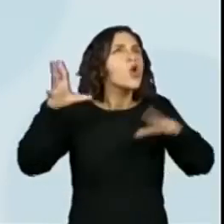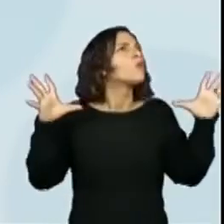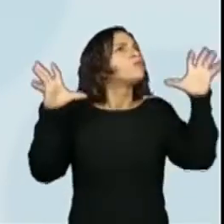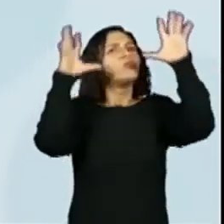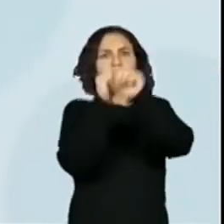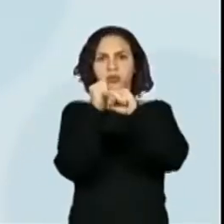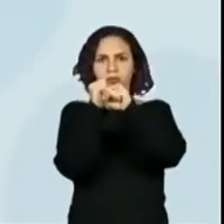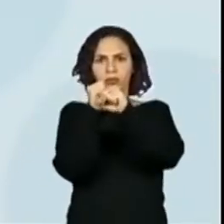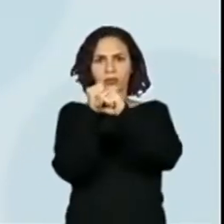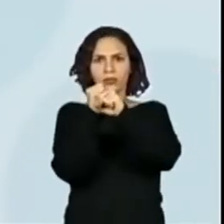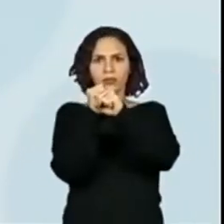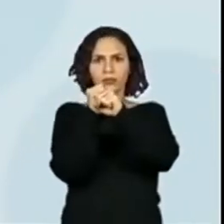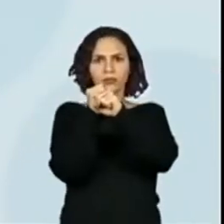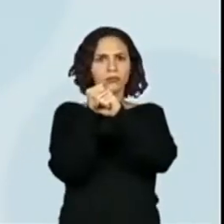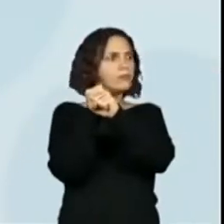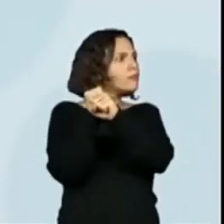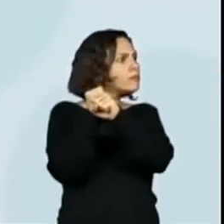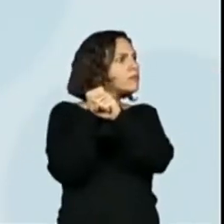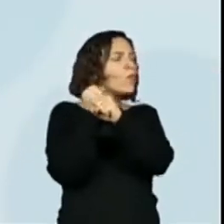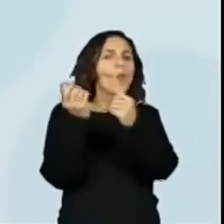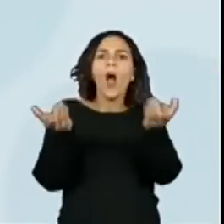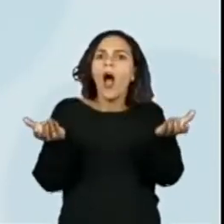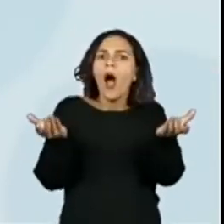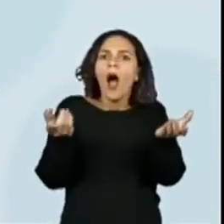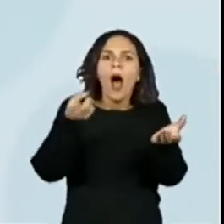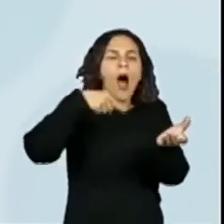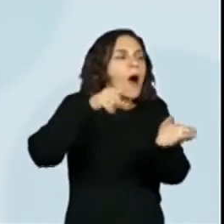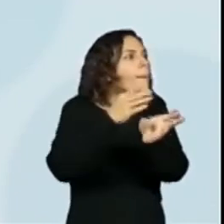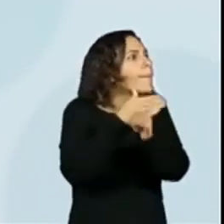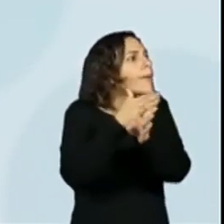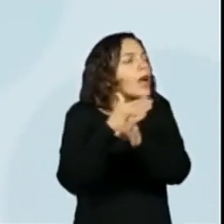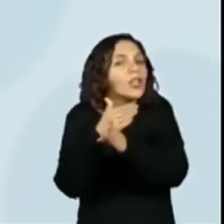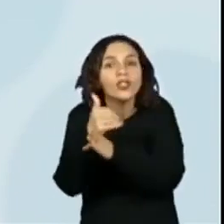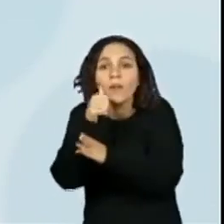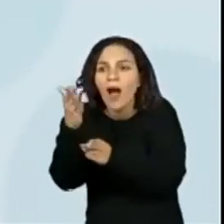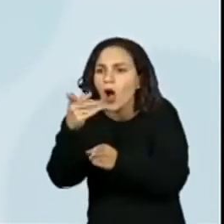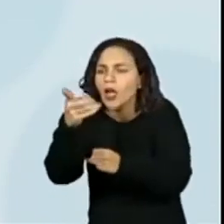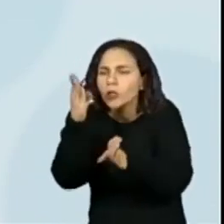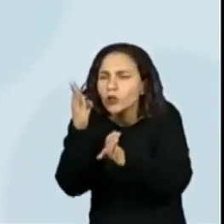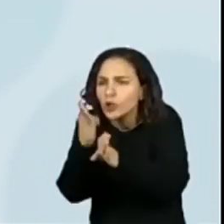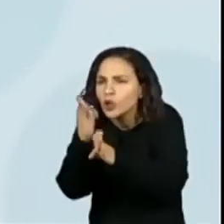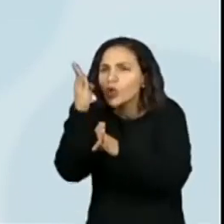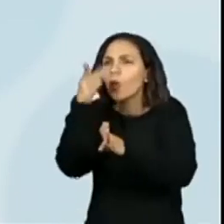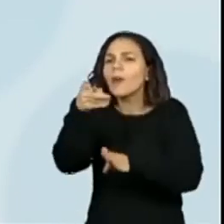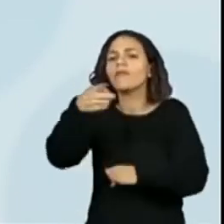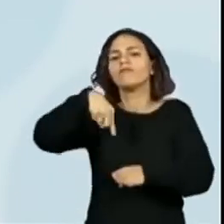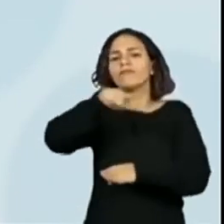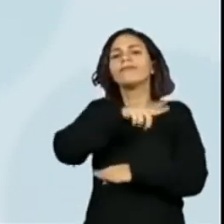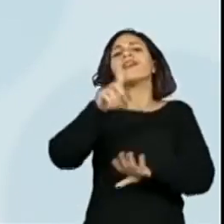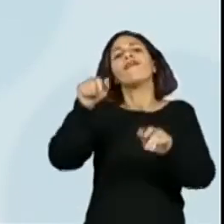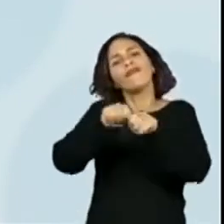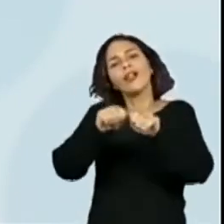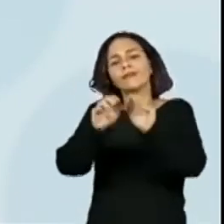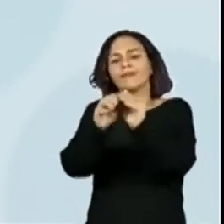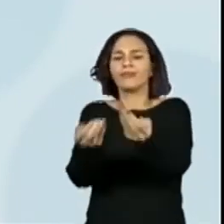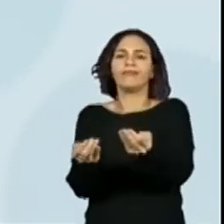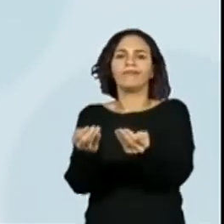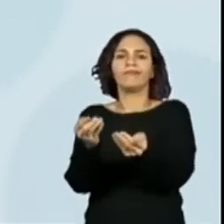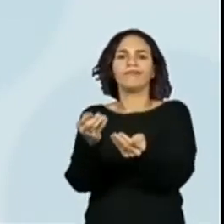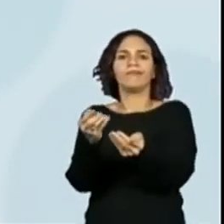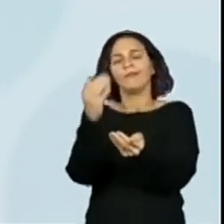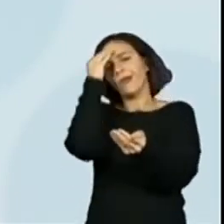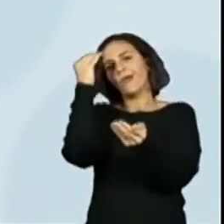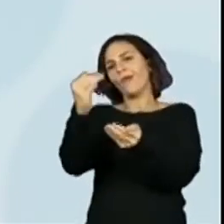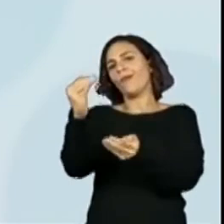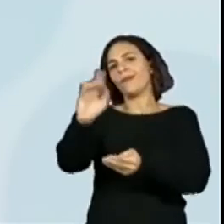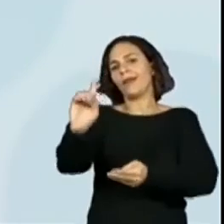então disse: nós estamos perdidos e a moça em sua casa já sabe que abrimos o coco de